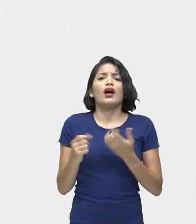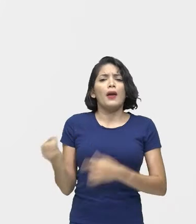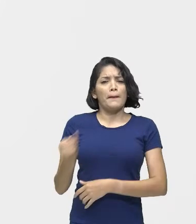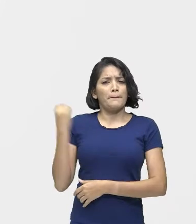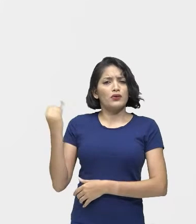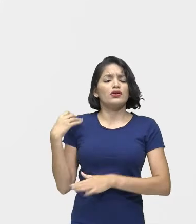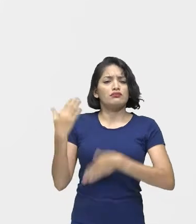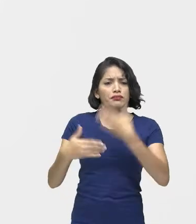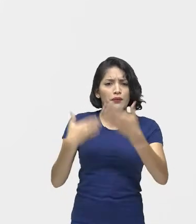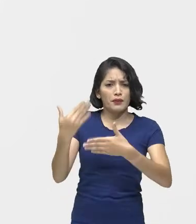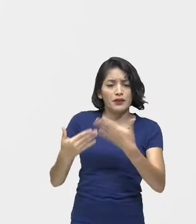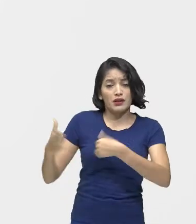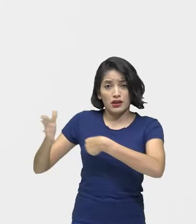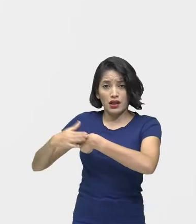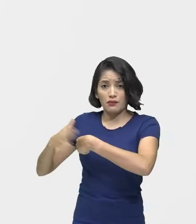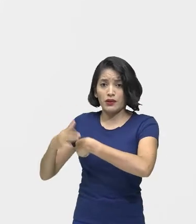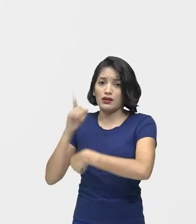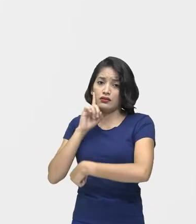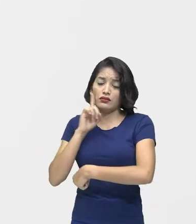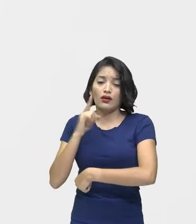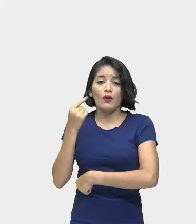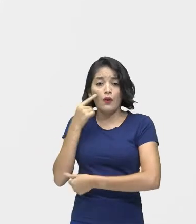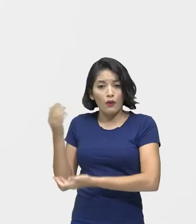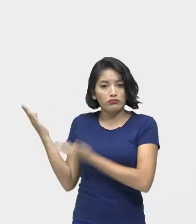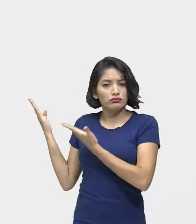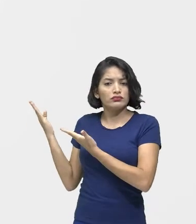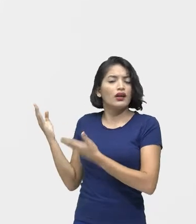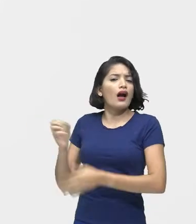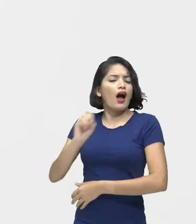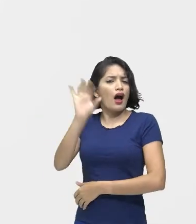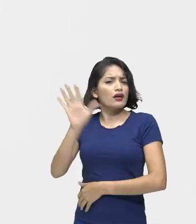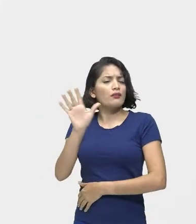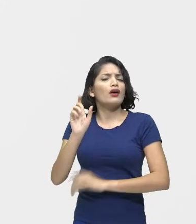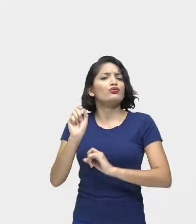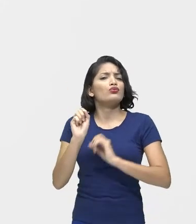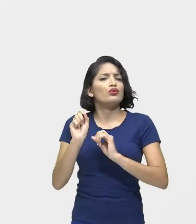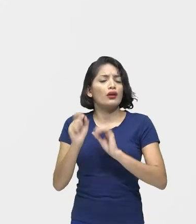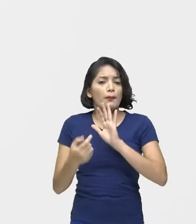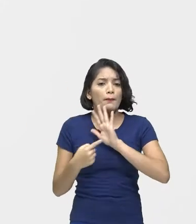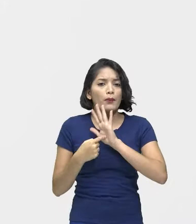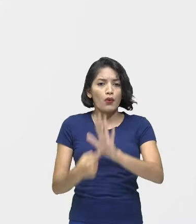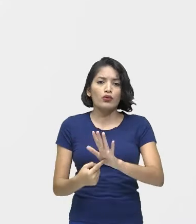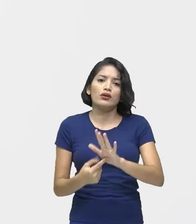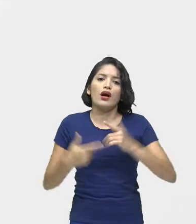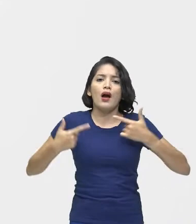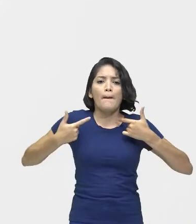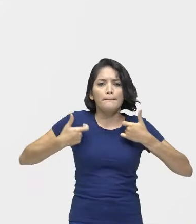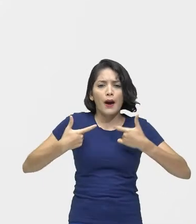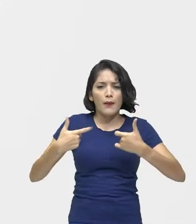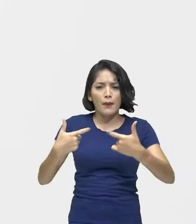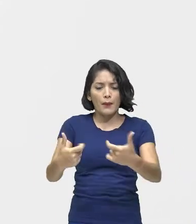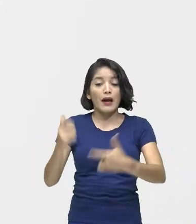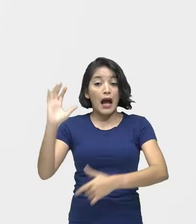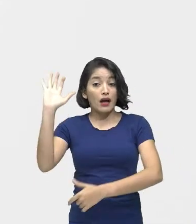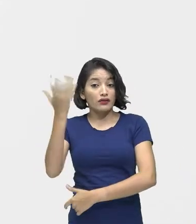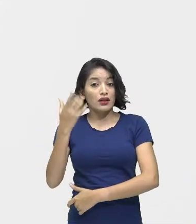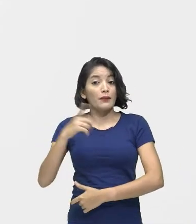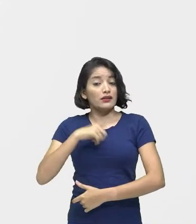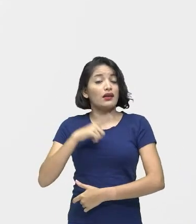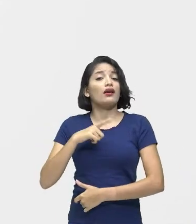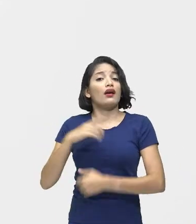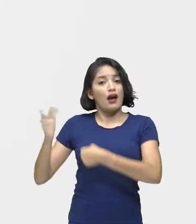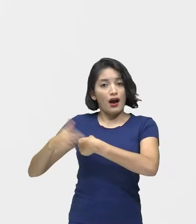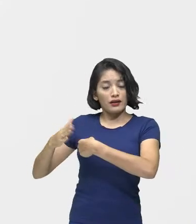para o processo de independência. Essa imagem abaixo é justamente uma representação dessa batalha que vão acontecer para o processo de